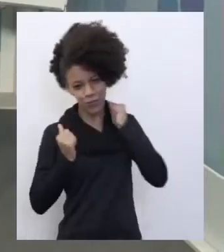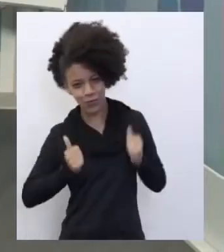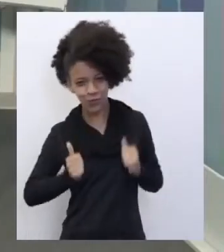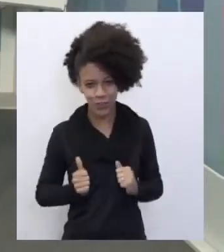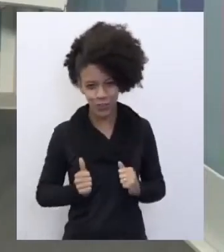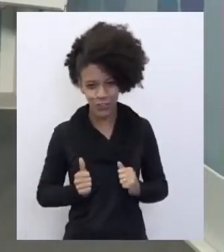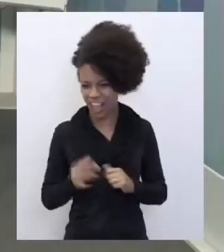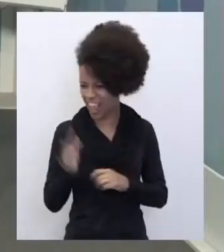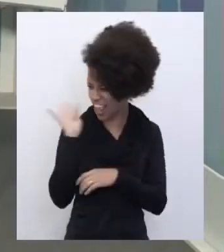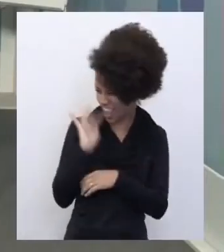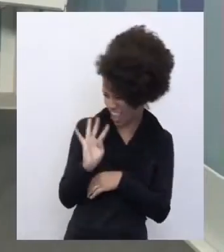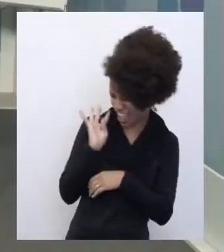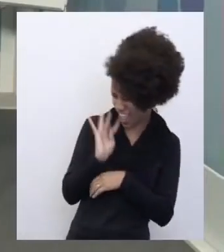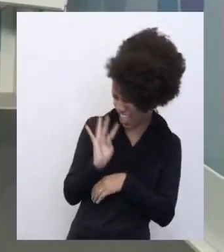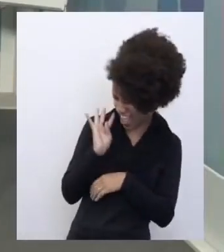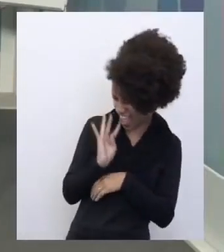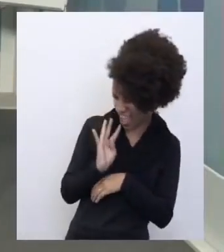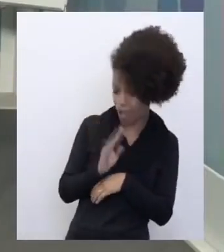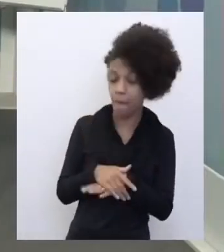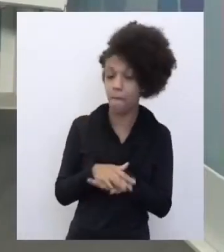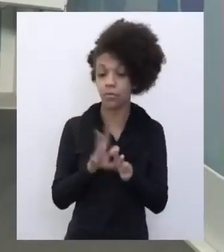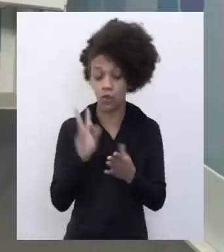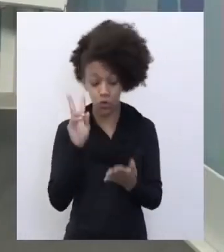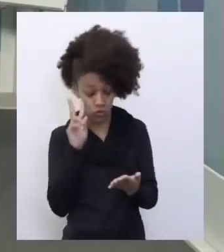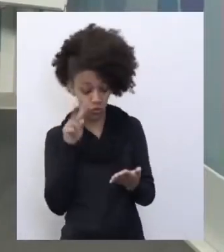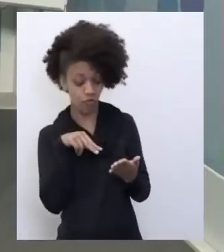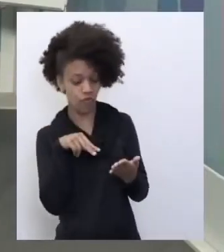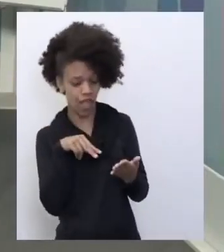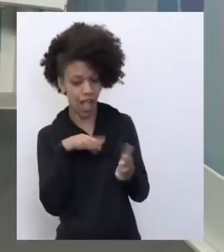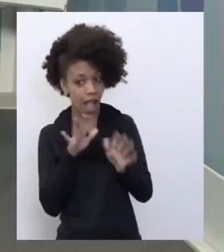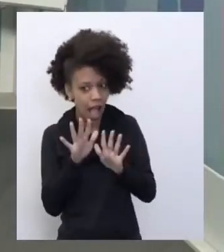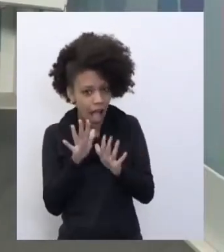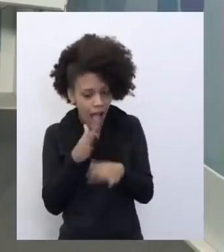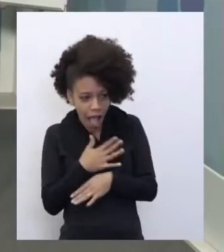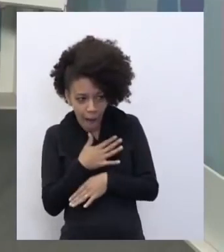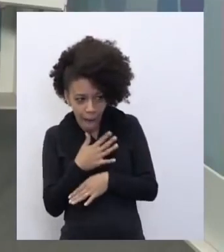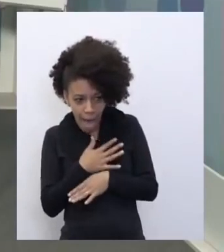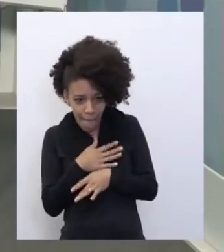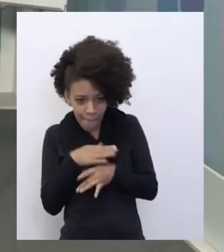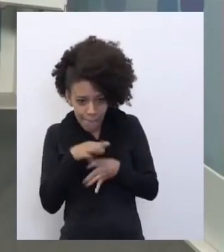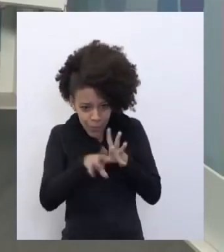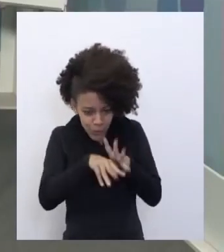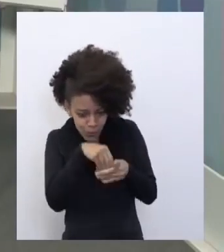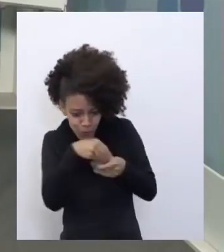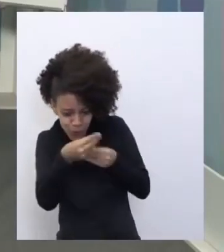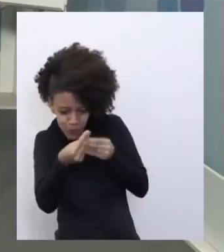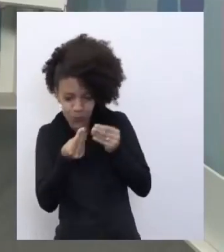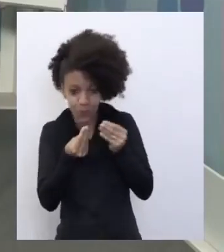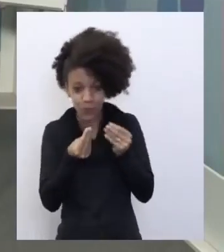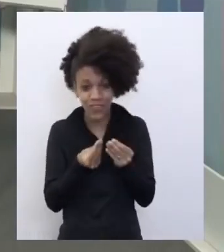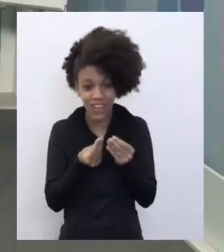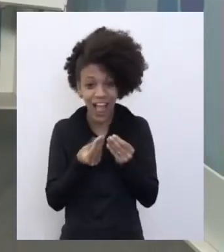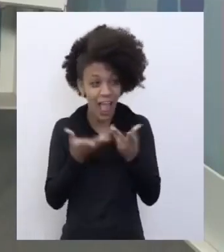que legal, Deixa eu turma. ver aqui. Deixa eu tirar do saquinho a camiseta. É uma É,